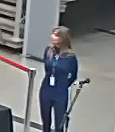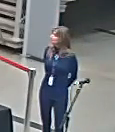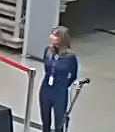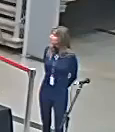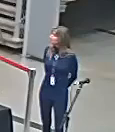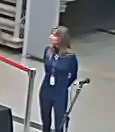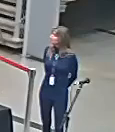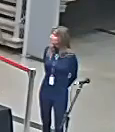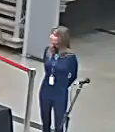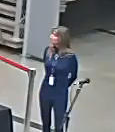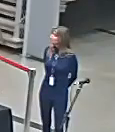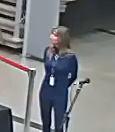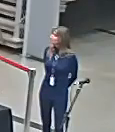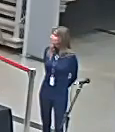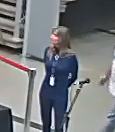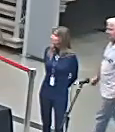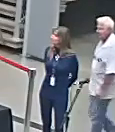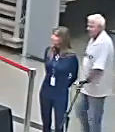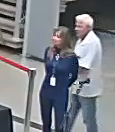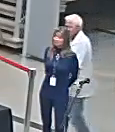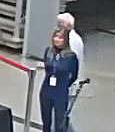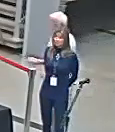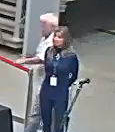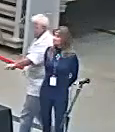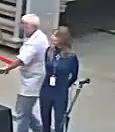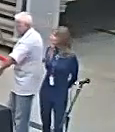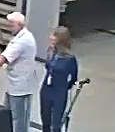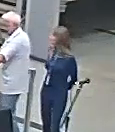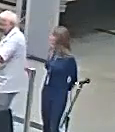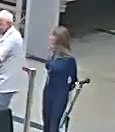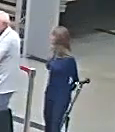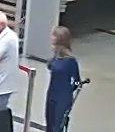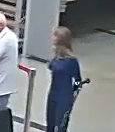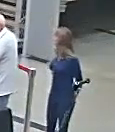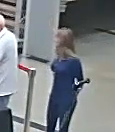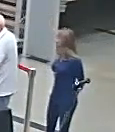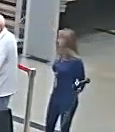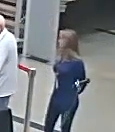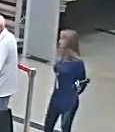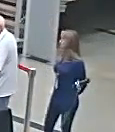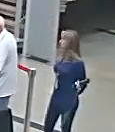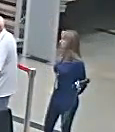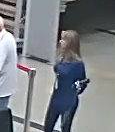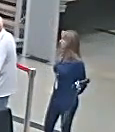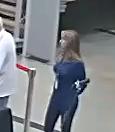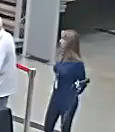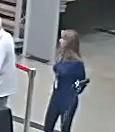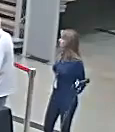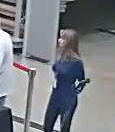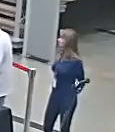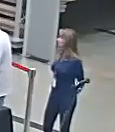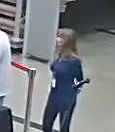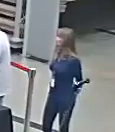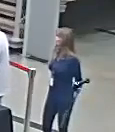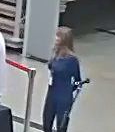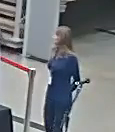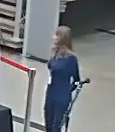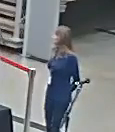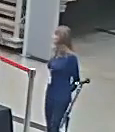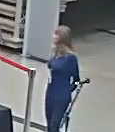colocarem Me pegarem e me pôr lá em cima eles não pegaram um passageiro que tava assistindo